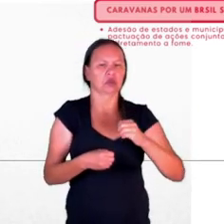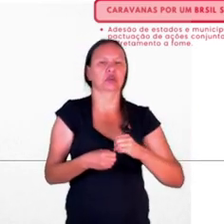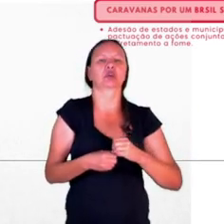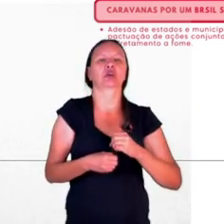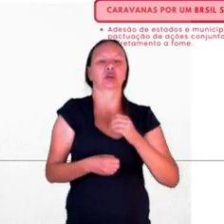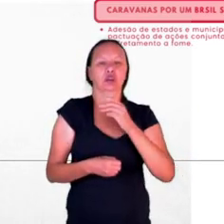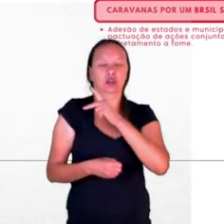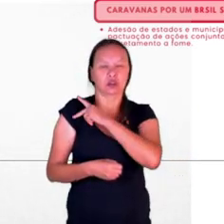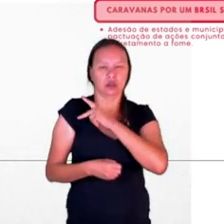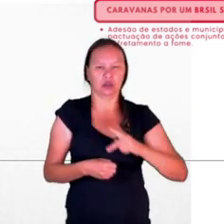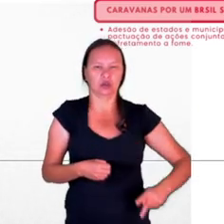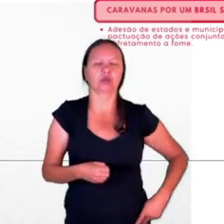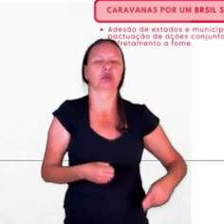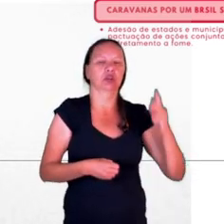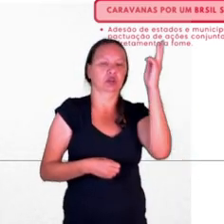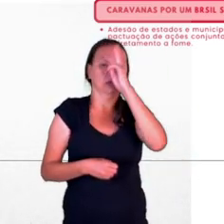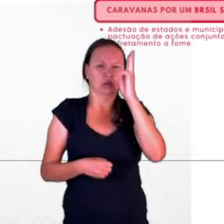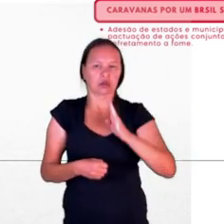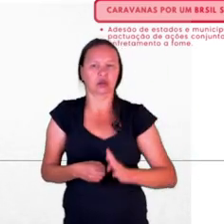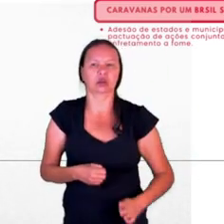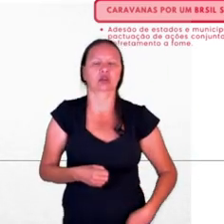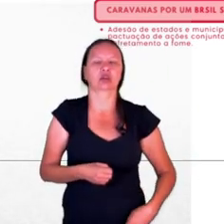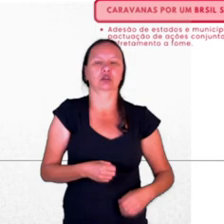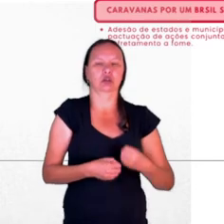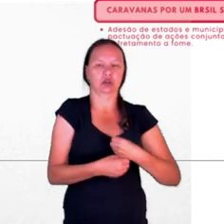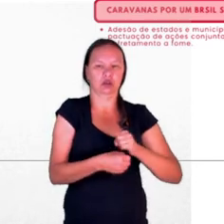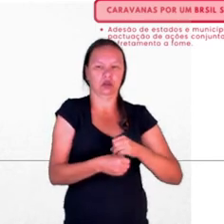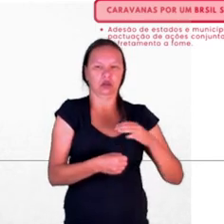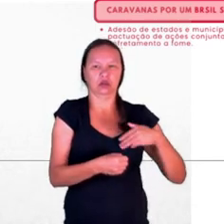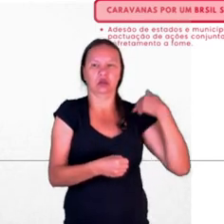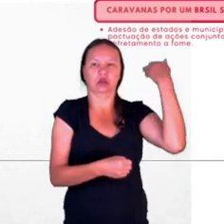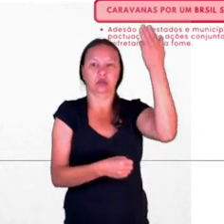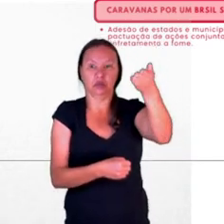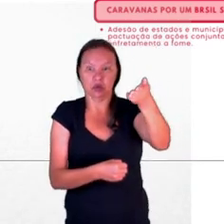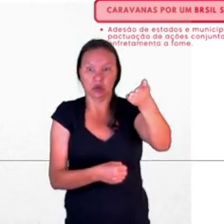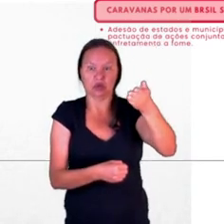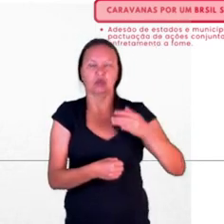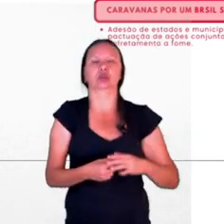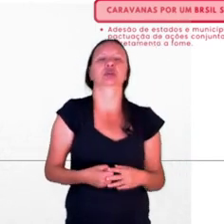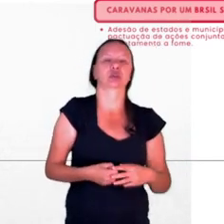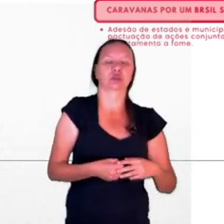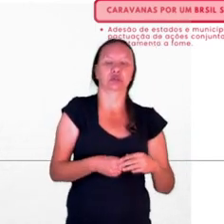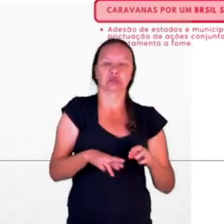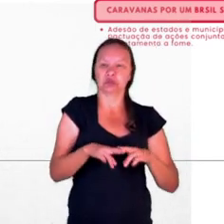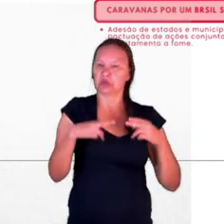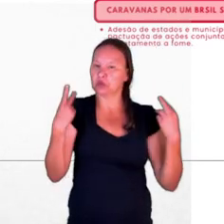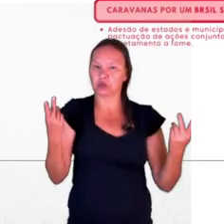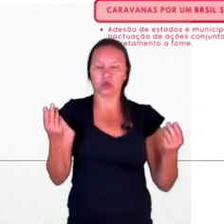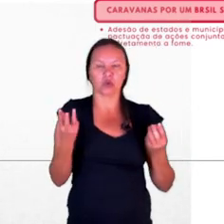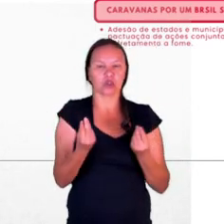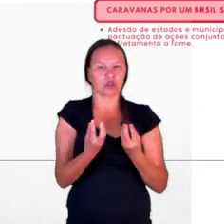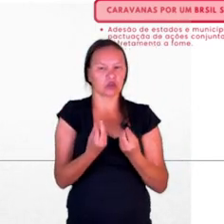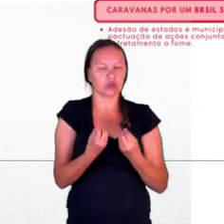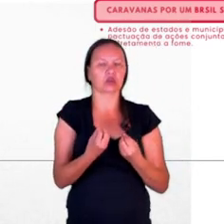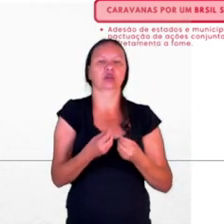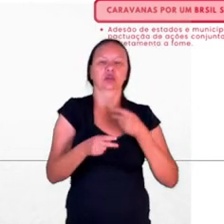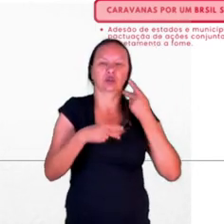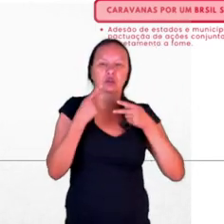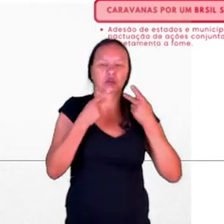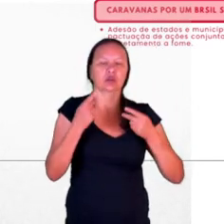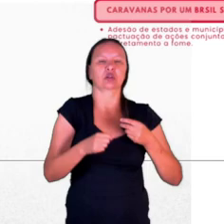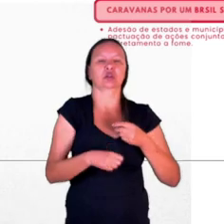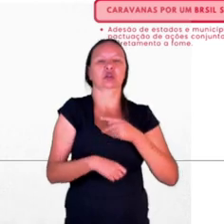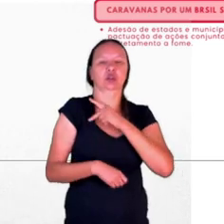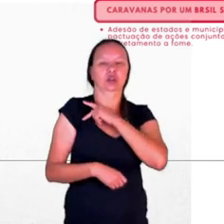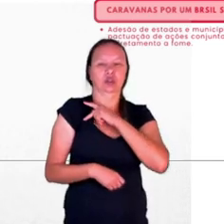Brasil eh no no próximo ano no próximo período e uma série de outras discussões como por exemplo a própria secretária